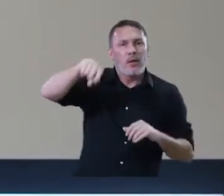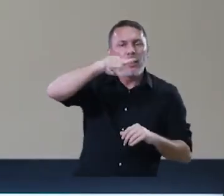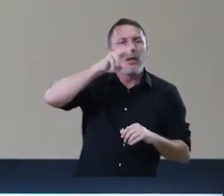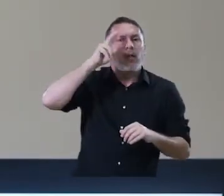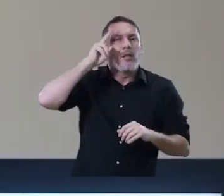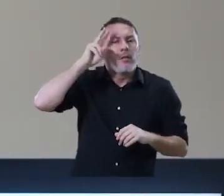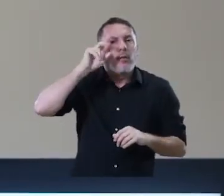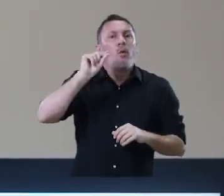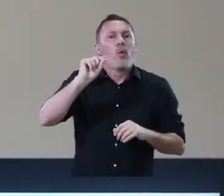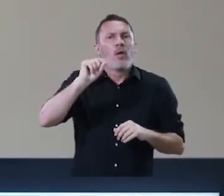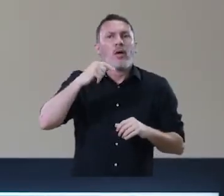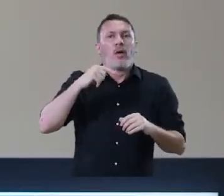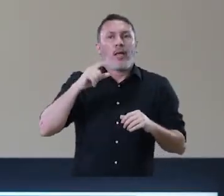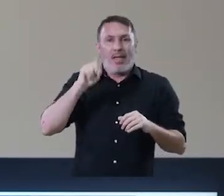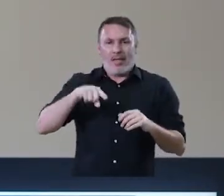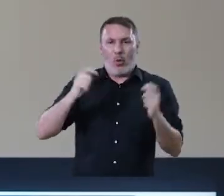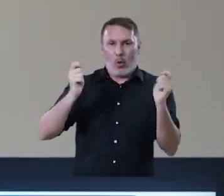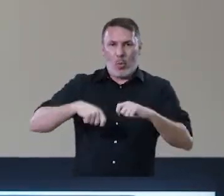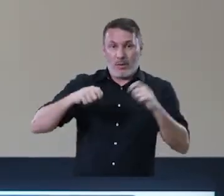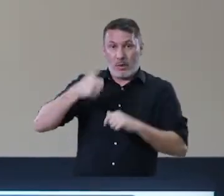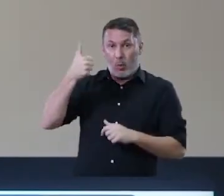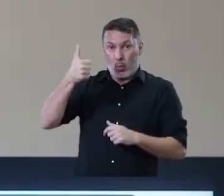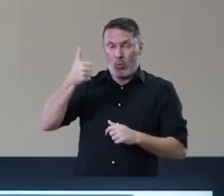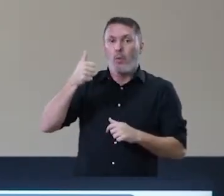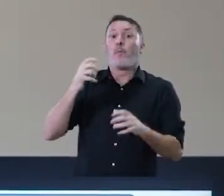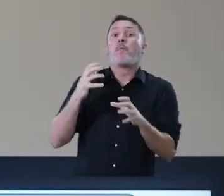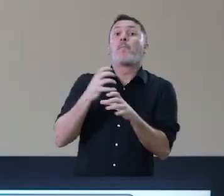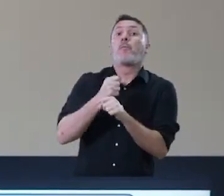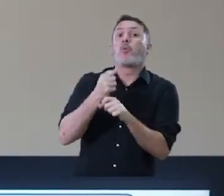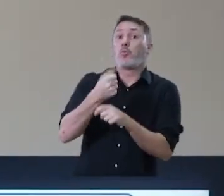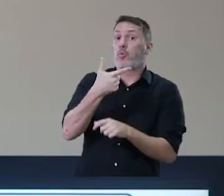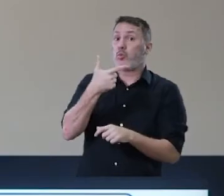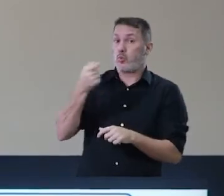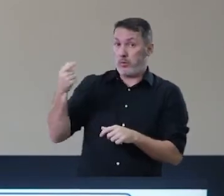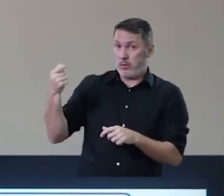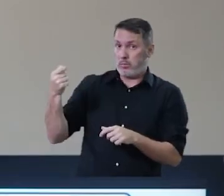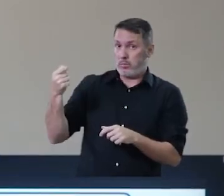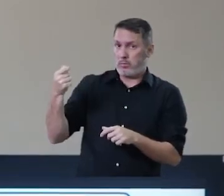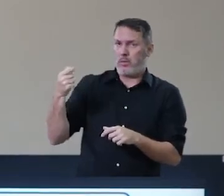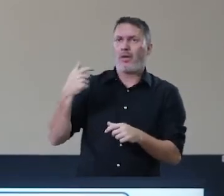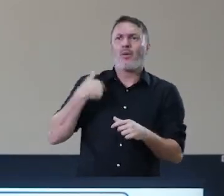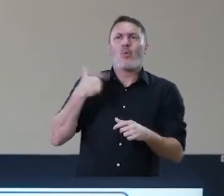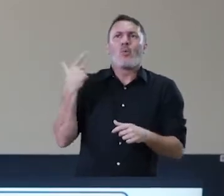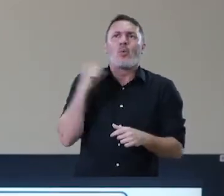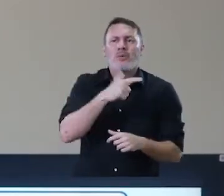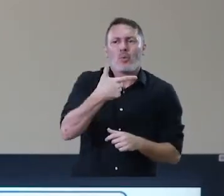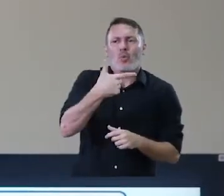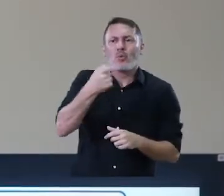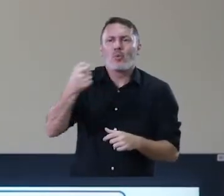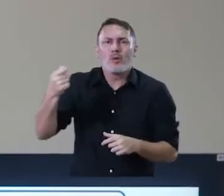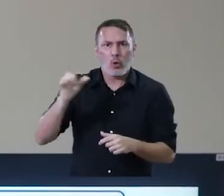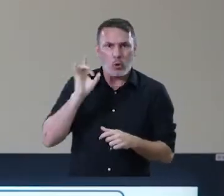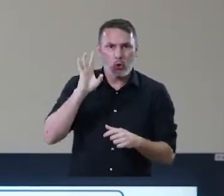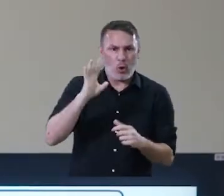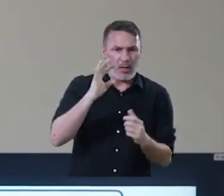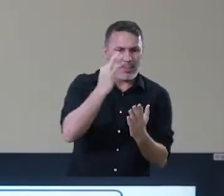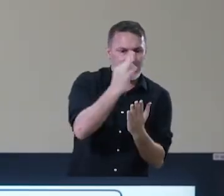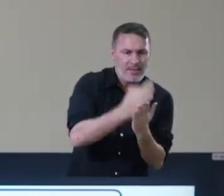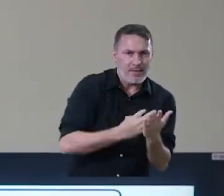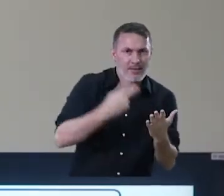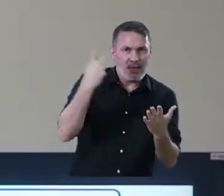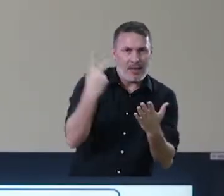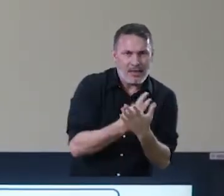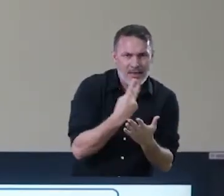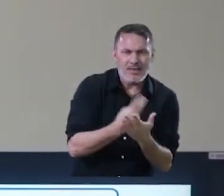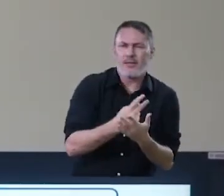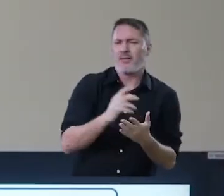que para você alcançar 200 pontos nessa competência, na competência 1, vai muito além de não errar o